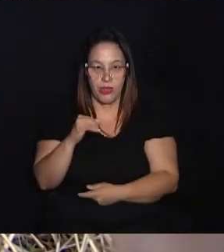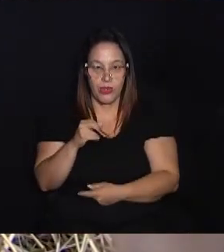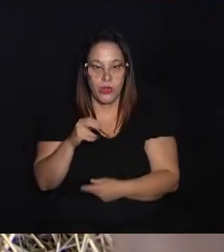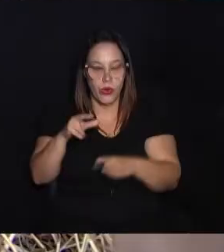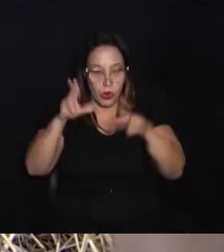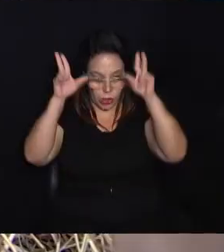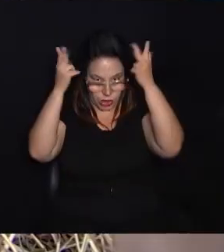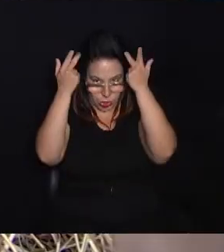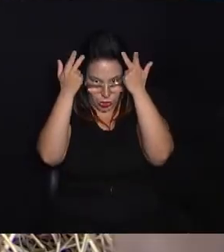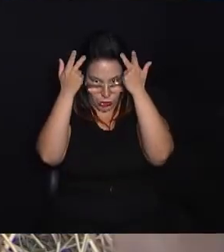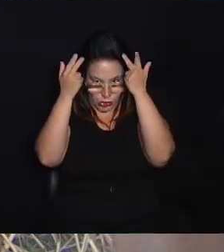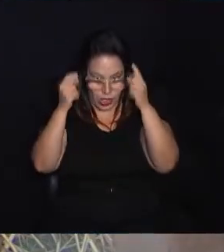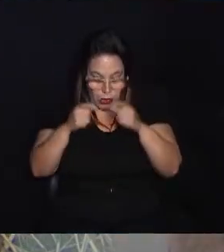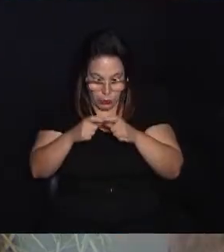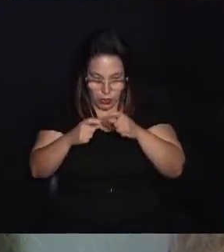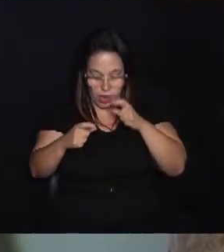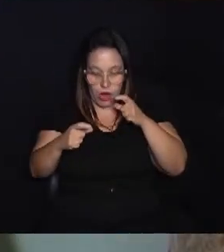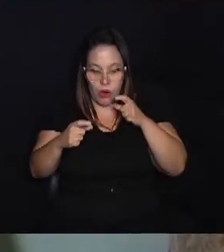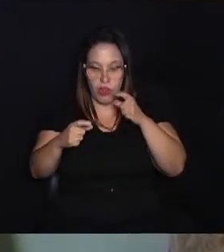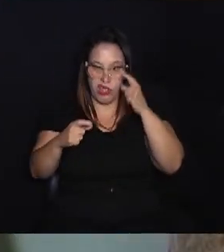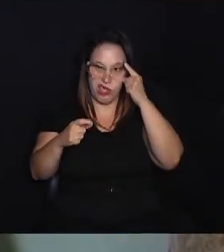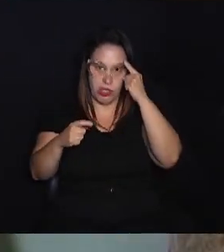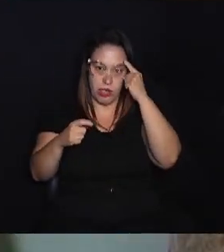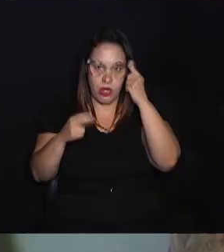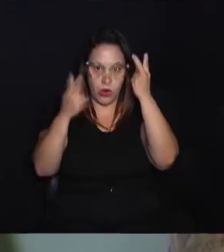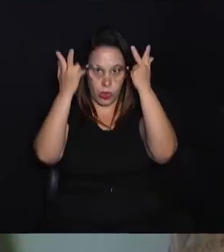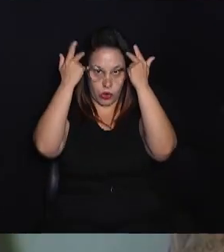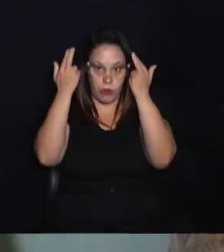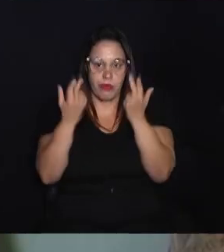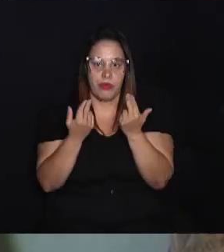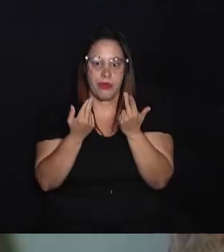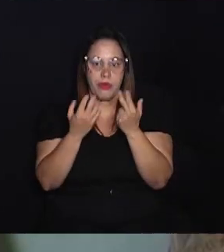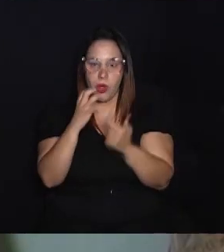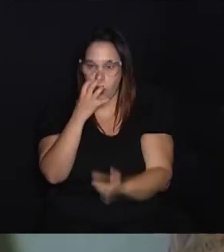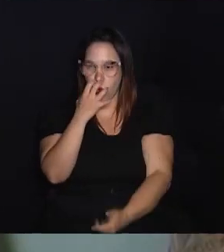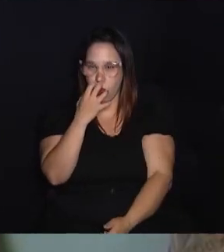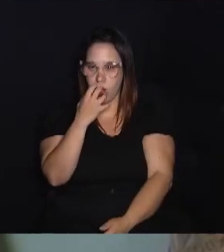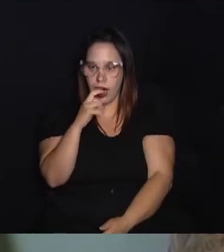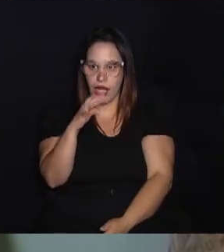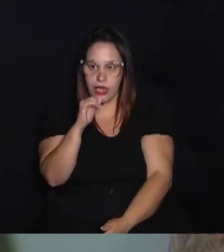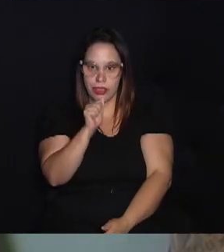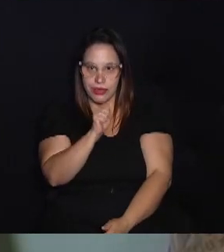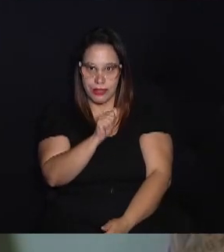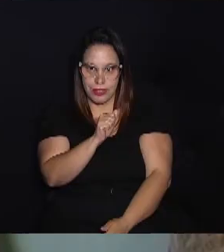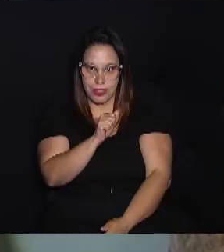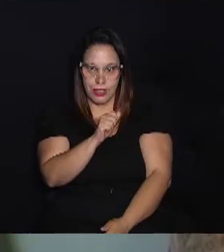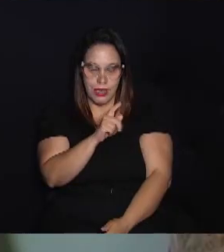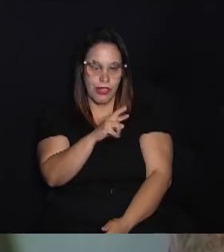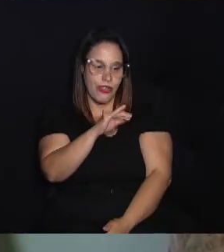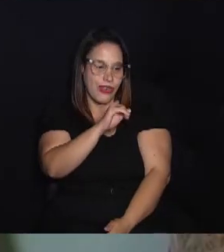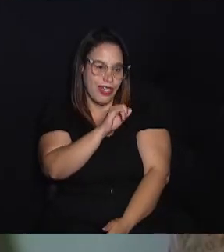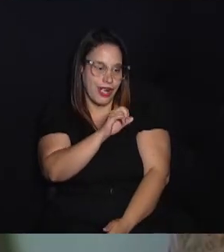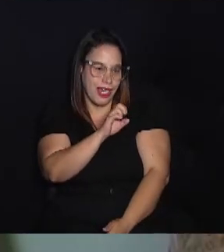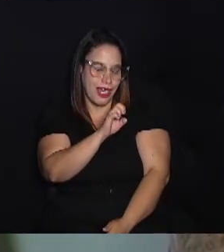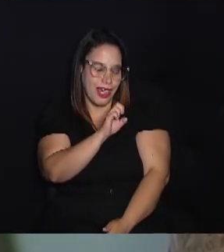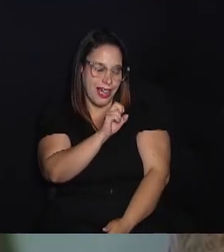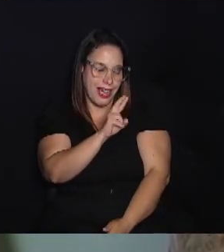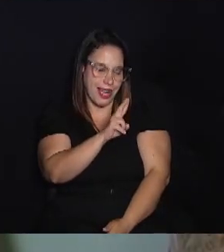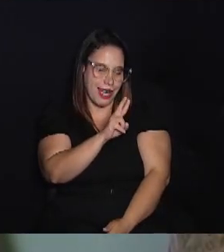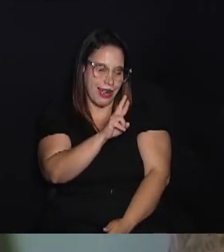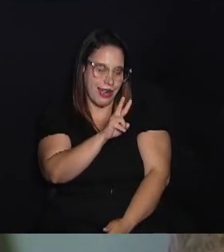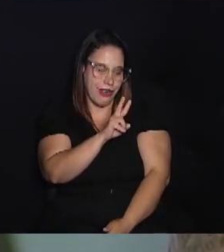maiores, tá? Então assim, a gente fala que coelho é igual cachorro, eu tenho coelho de raça e eu tenho coelho vira-lata, tá? Então é a mesma ideia.